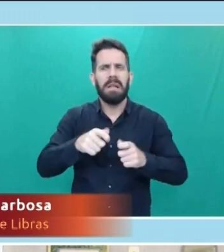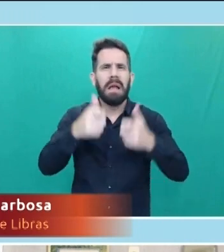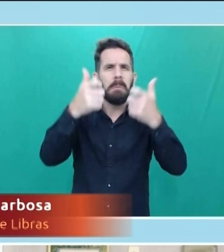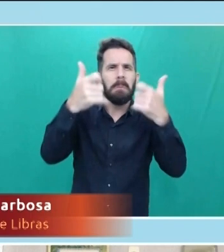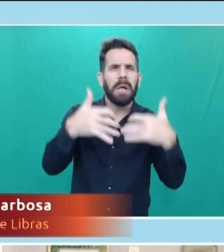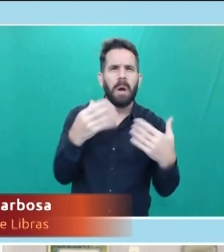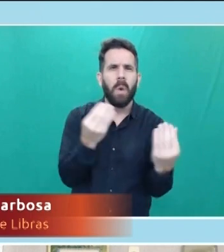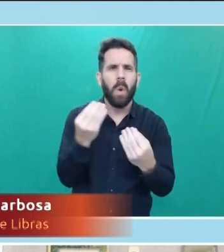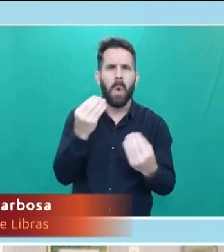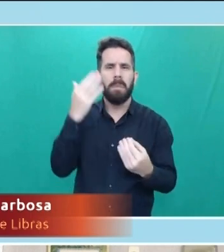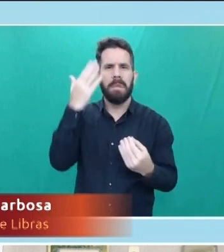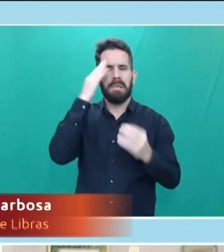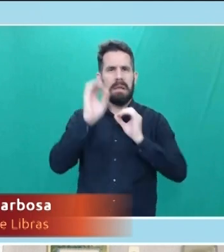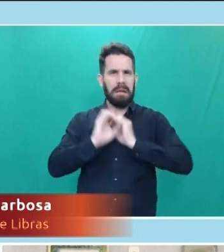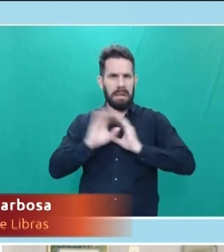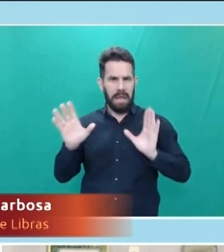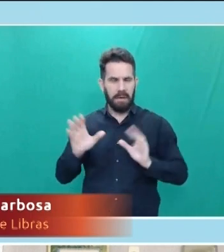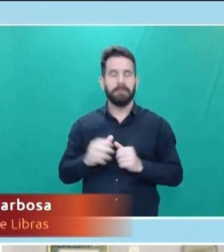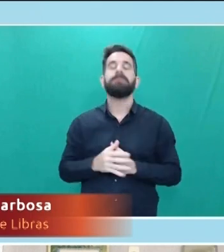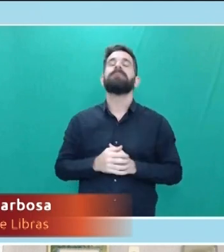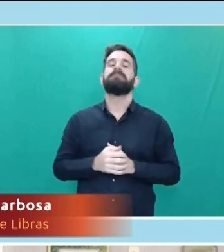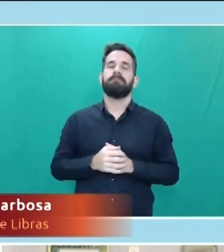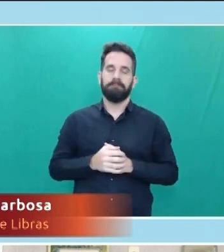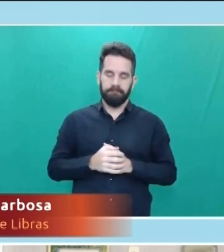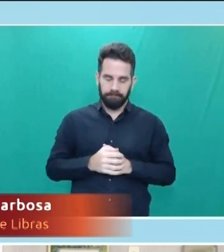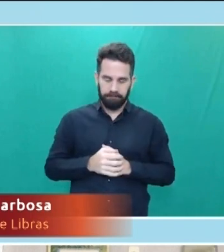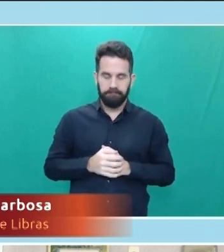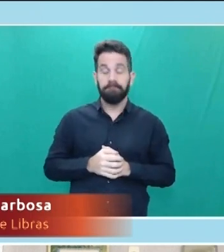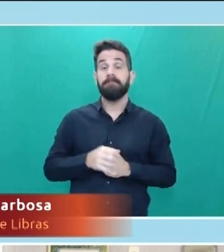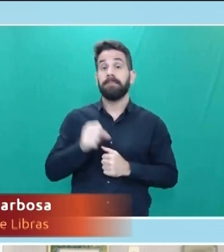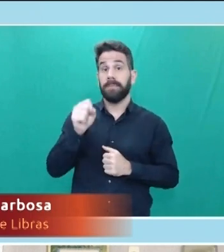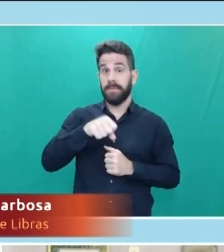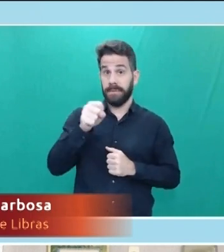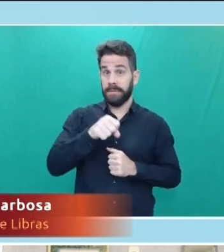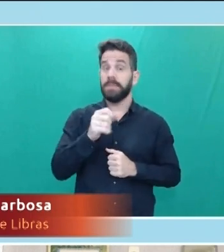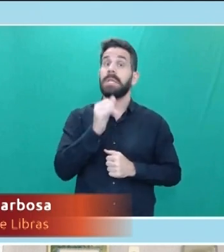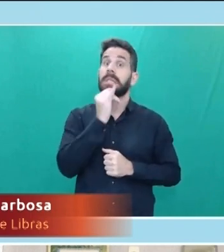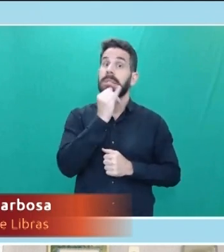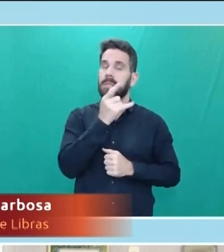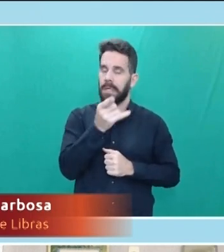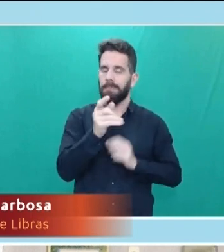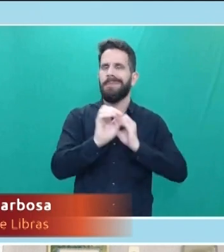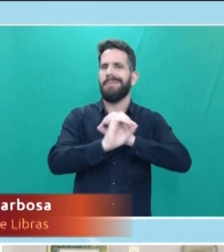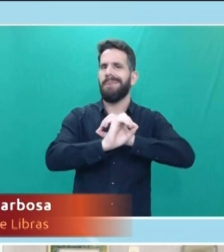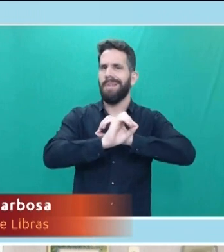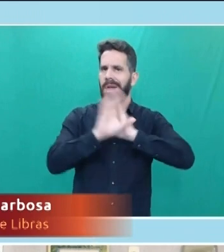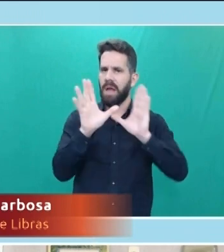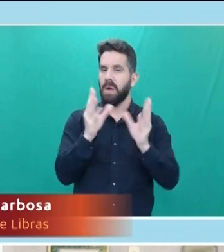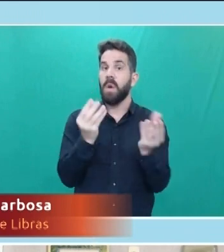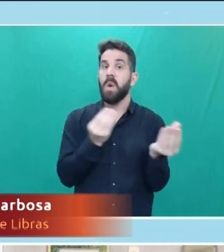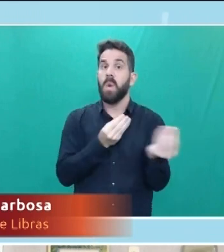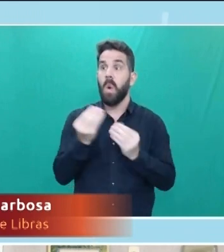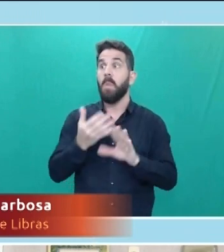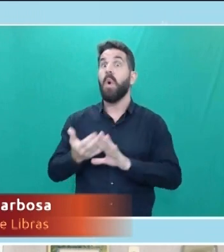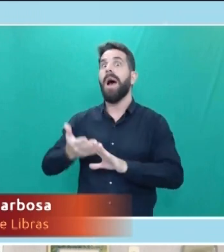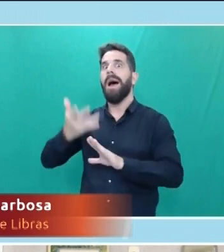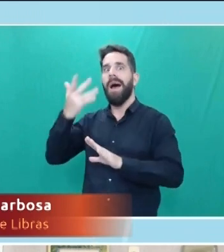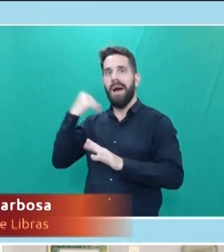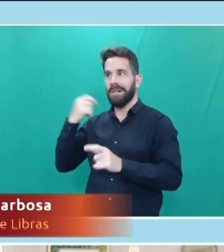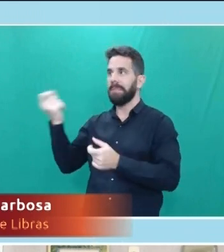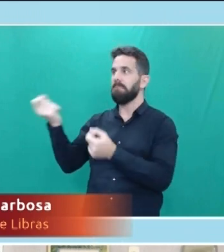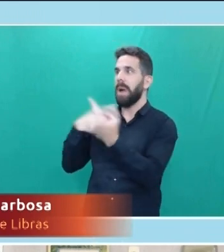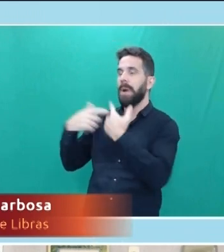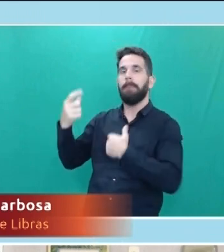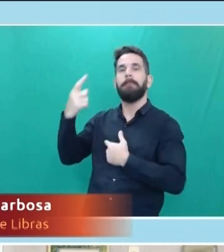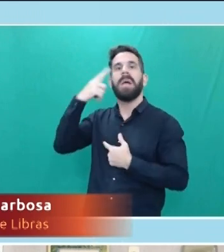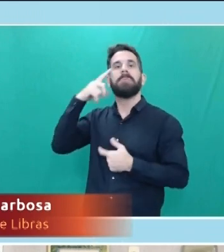bem exemplificado, é essa mesma visão aí na prática, né, no concreto de como se daria essa injúria antigamente. E como que